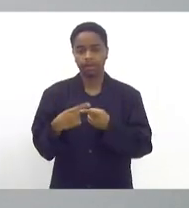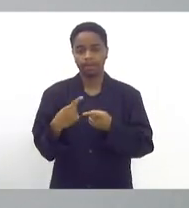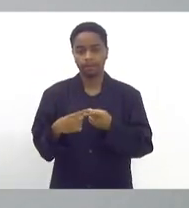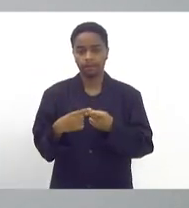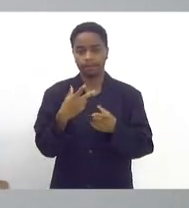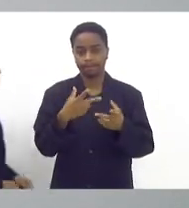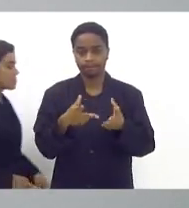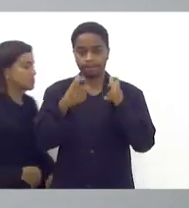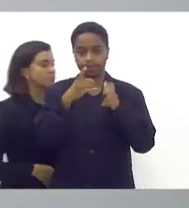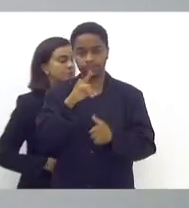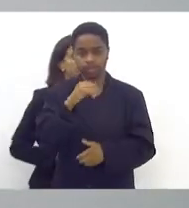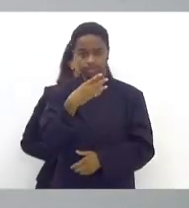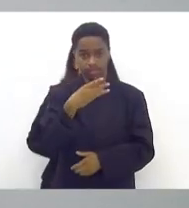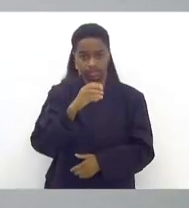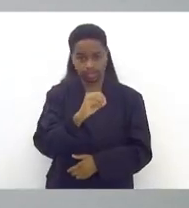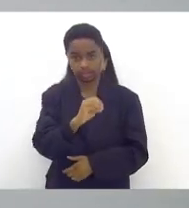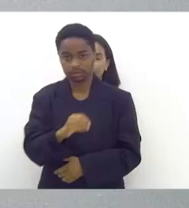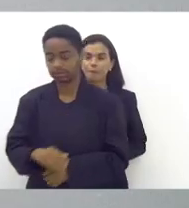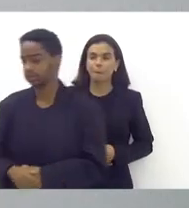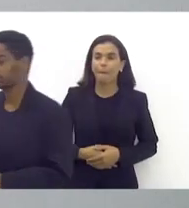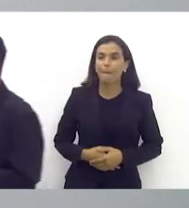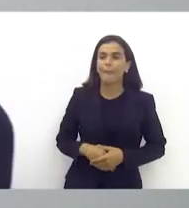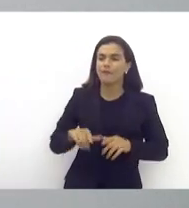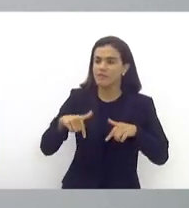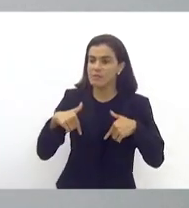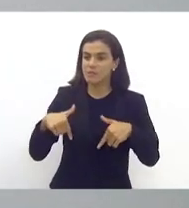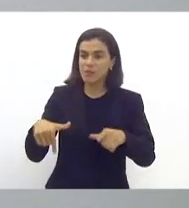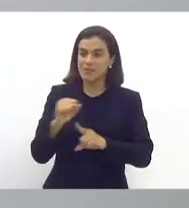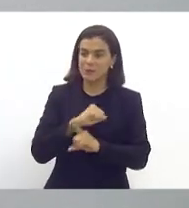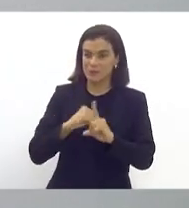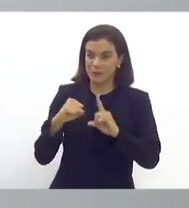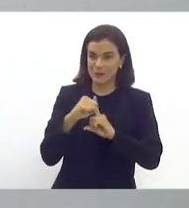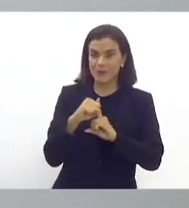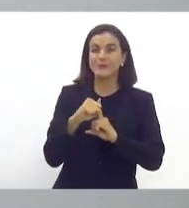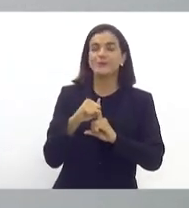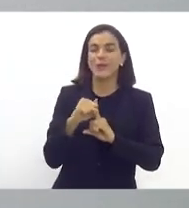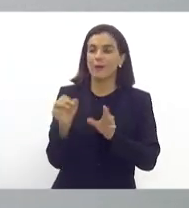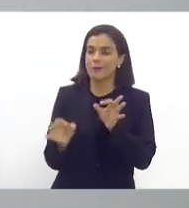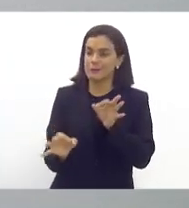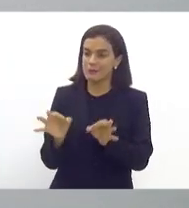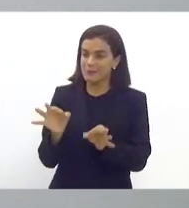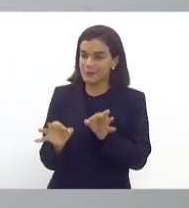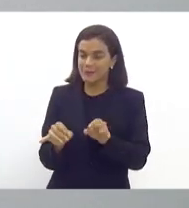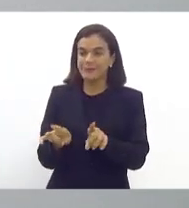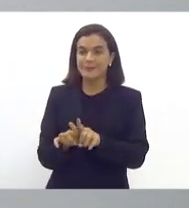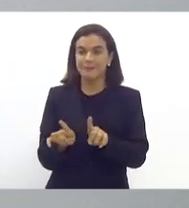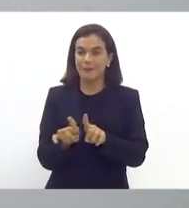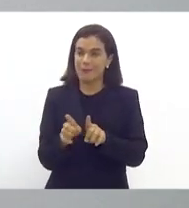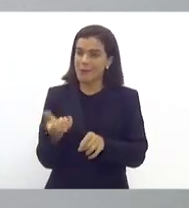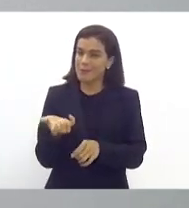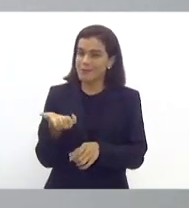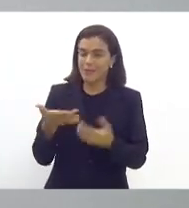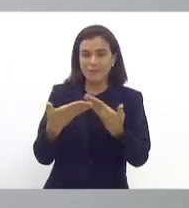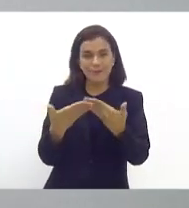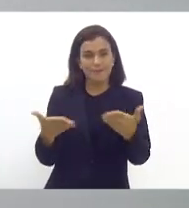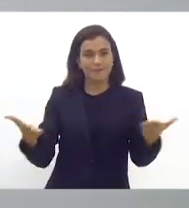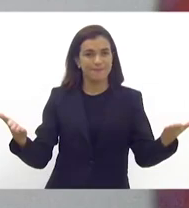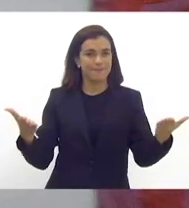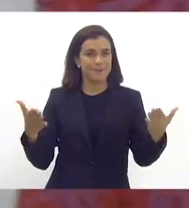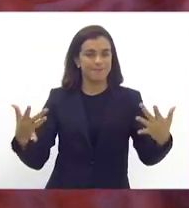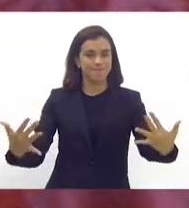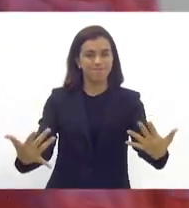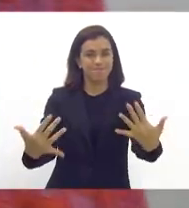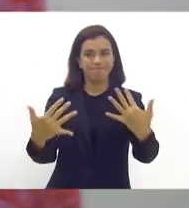no dia 30 agora nós fizemos um uma ação social lá no tribunal queremos deixar o nosso tribunal de portas abertas né